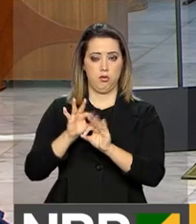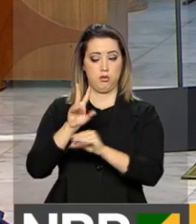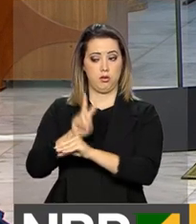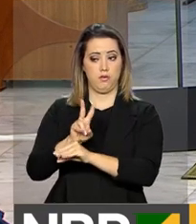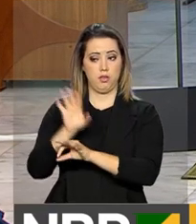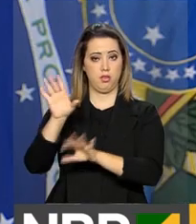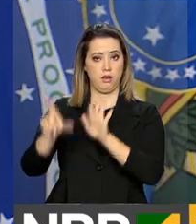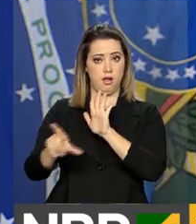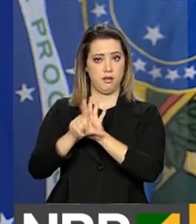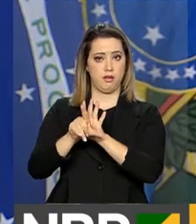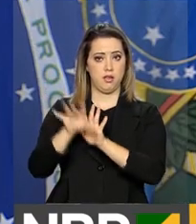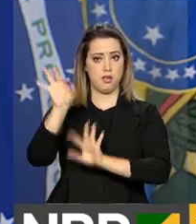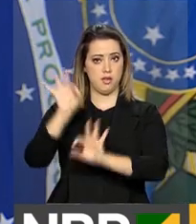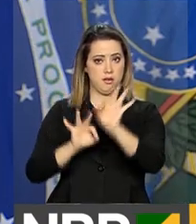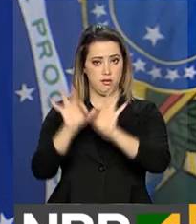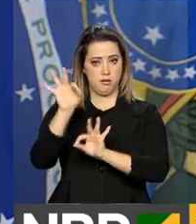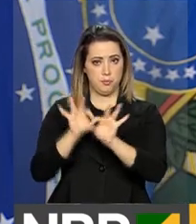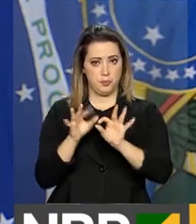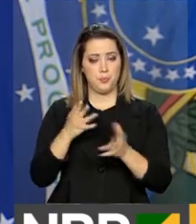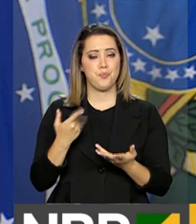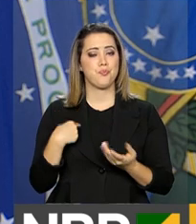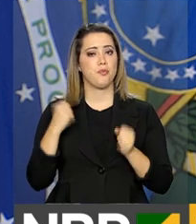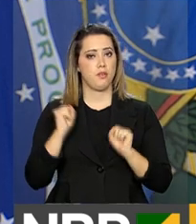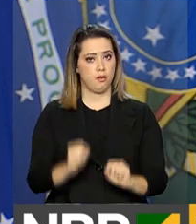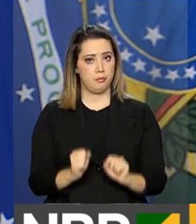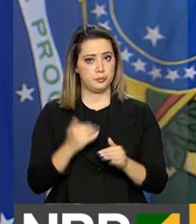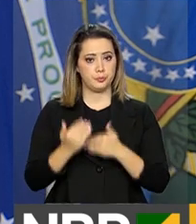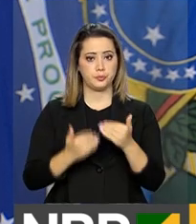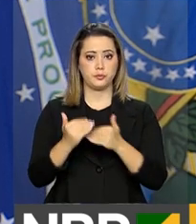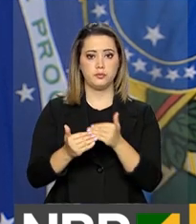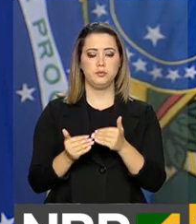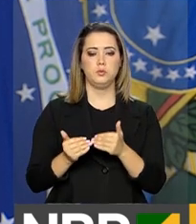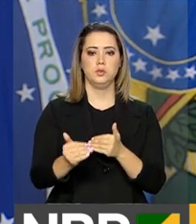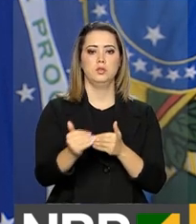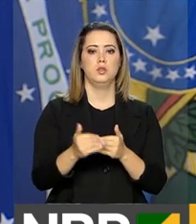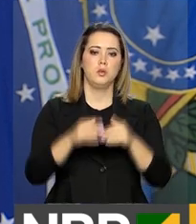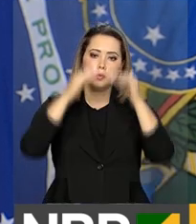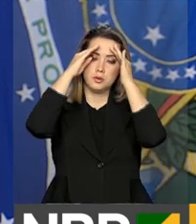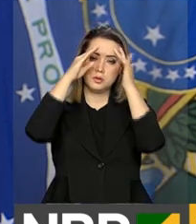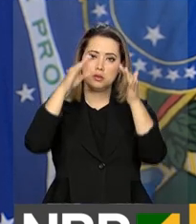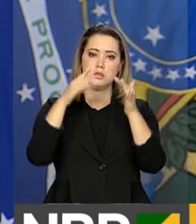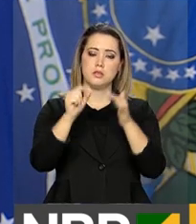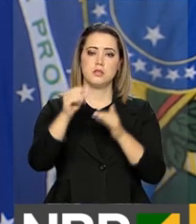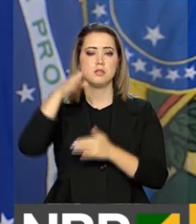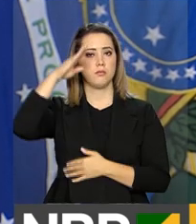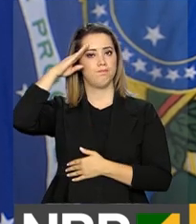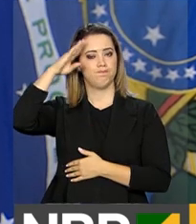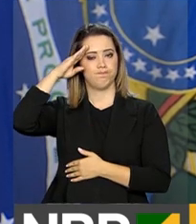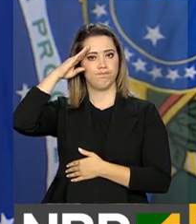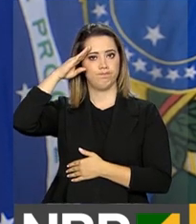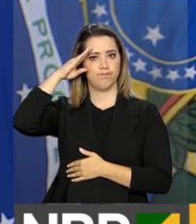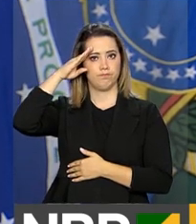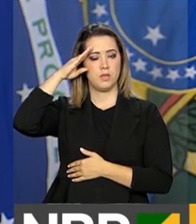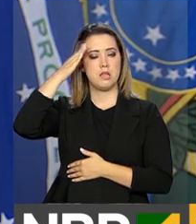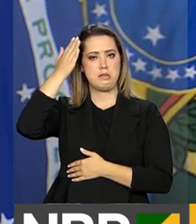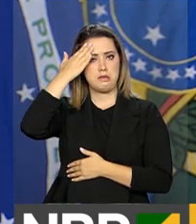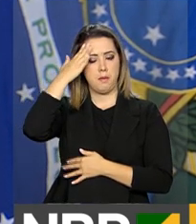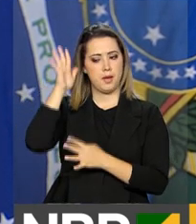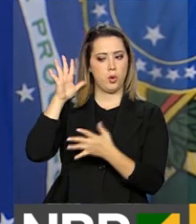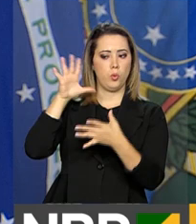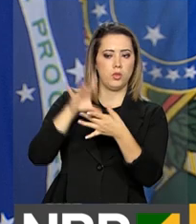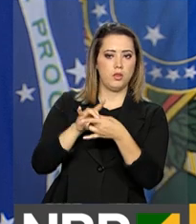Sabemos sempre poder contar com as Forças Armadas, em primeiro lugar, para aquela que é